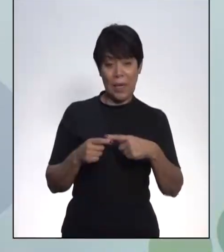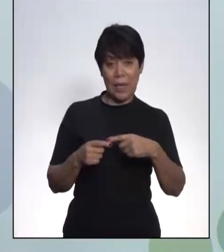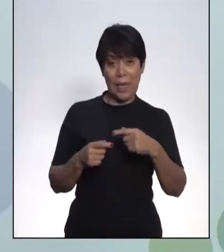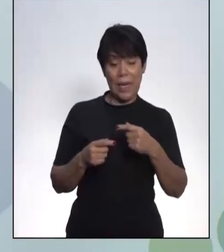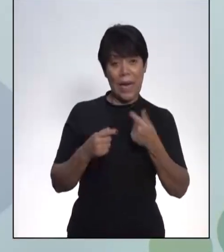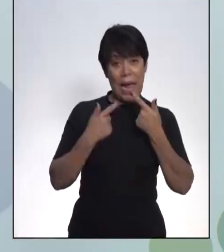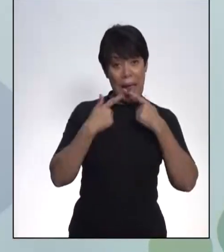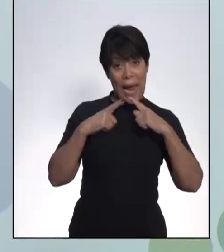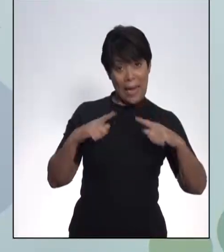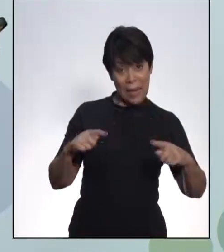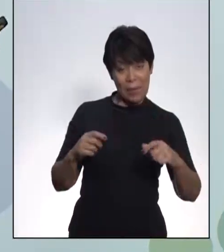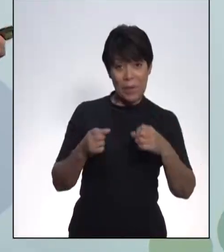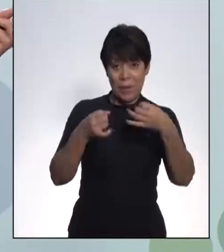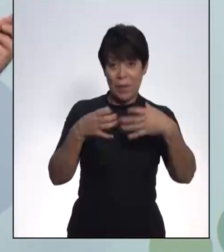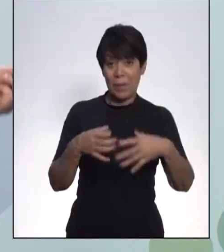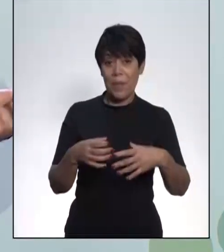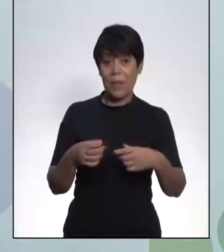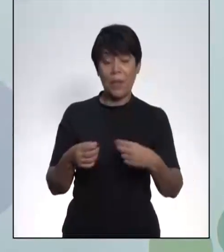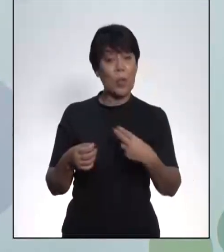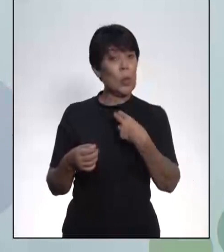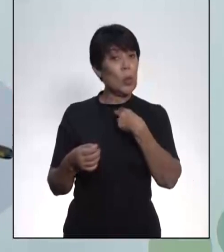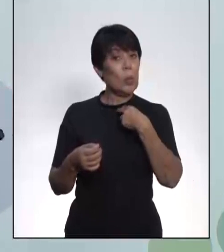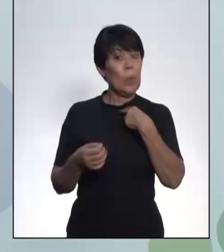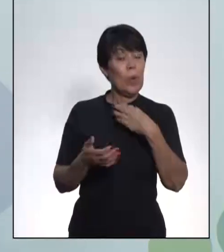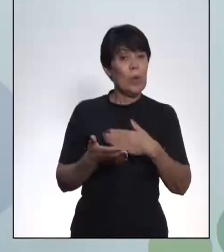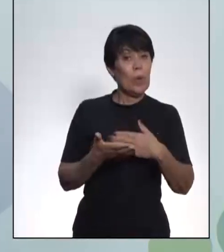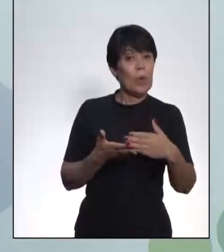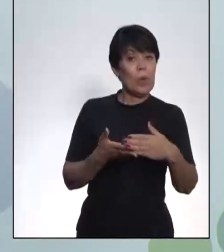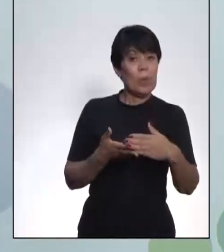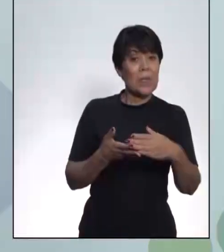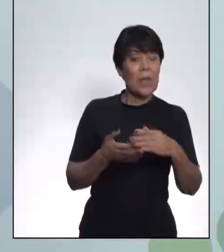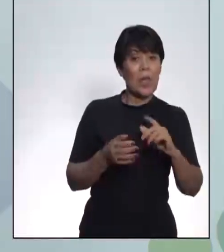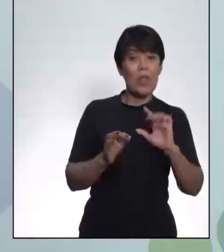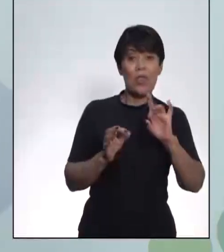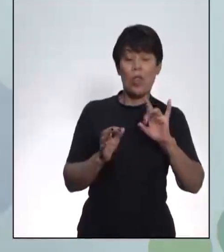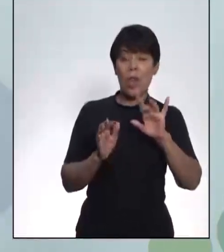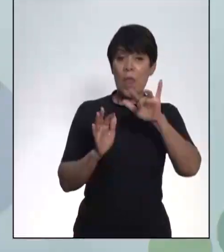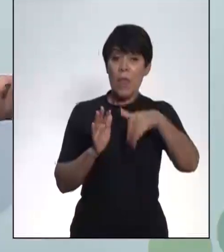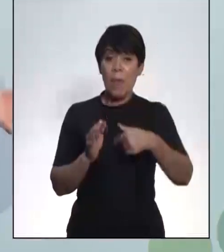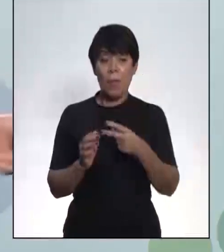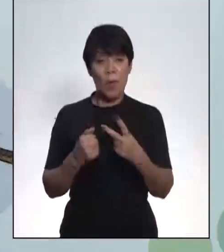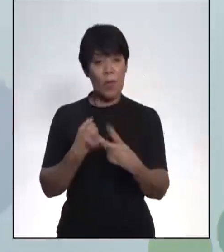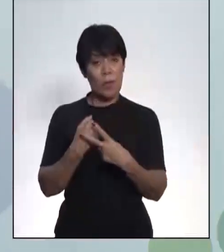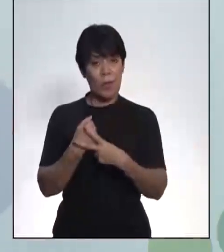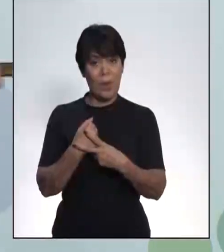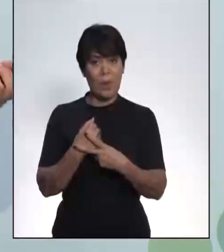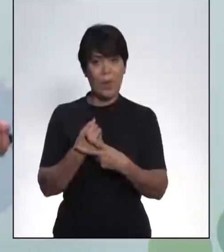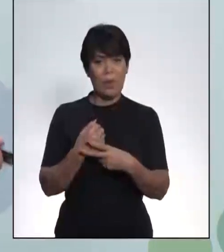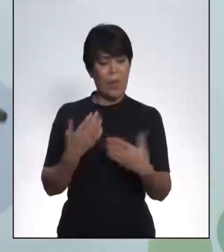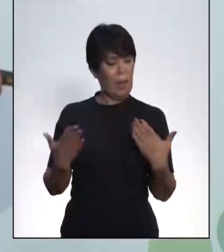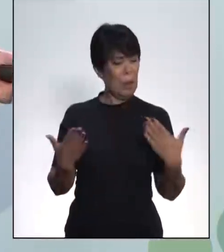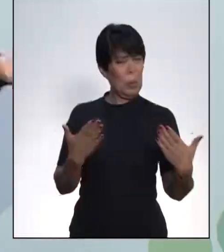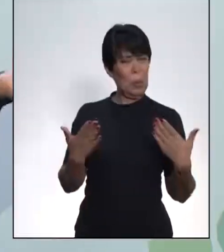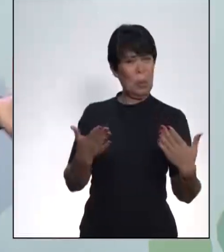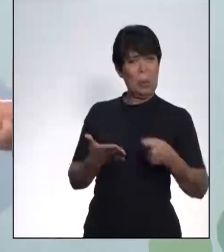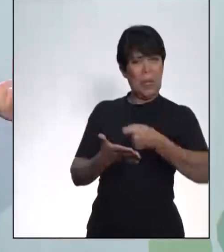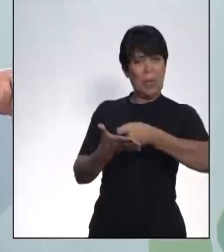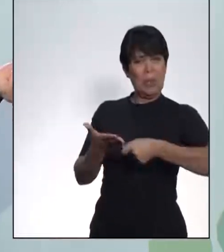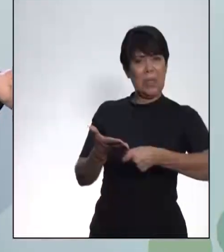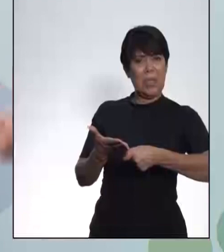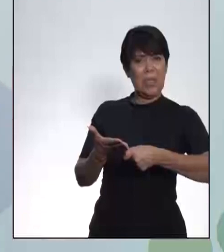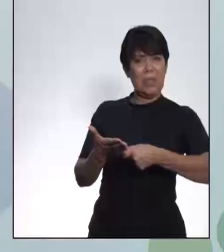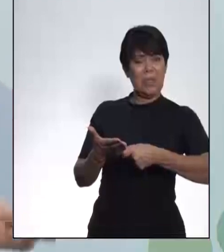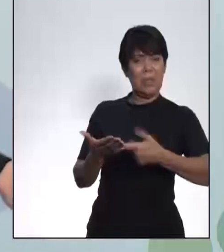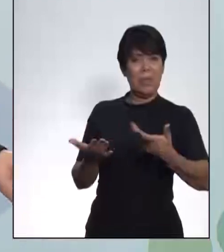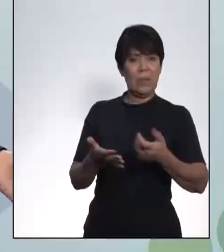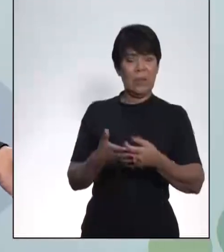tá certo? Você não pode começar com uma próclise. Você tem que colocar depois do verbo. Para, né? Você vai falar pra pessoa, né? Ligue-me, por